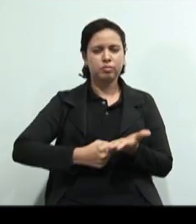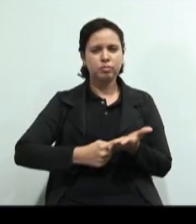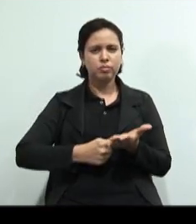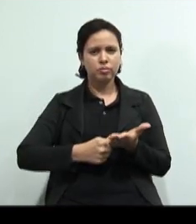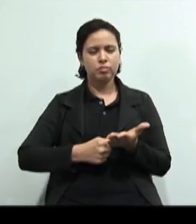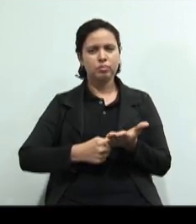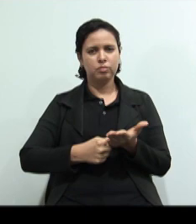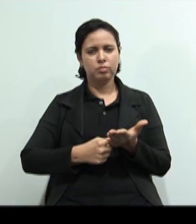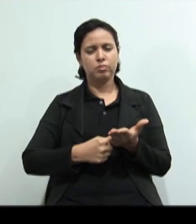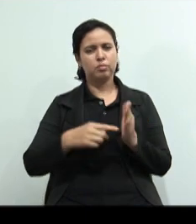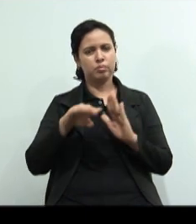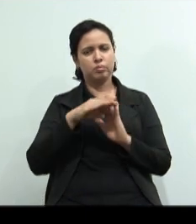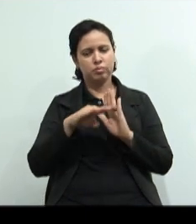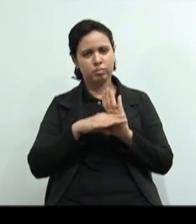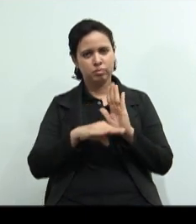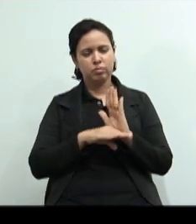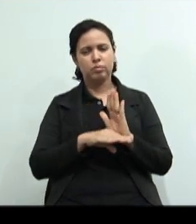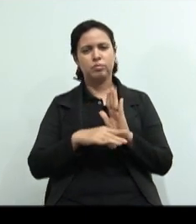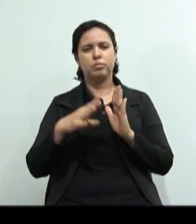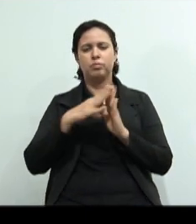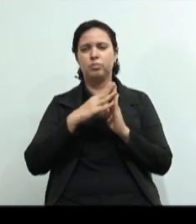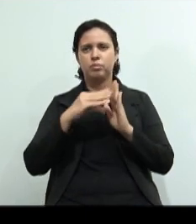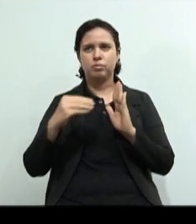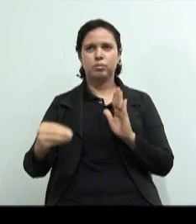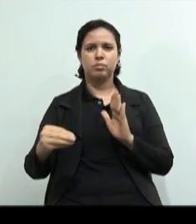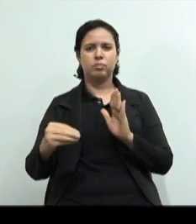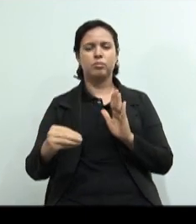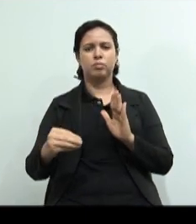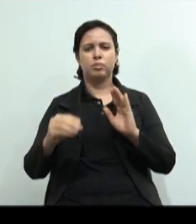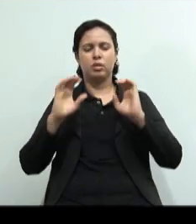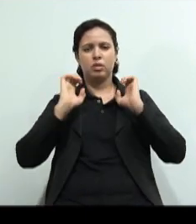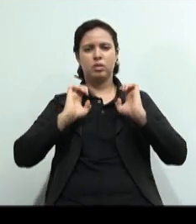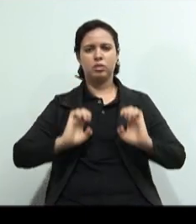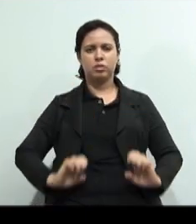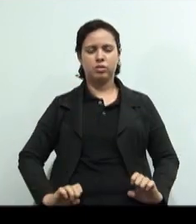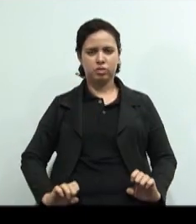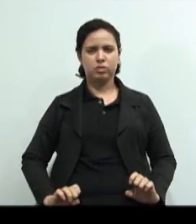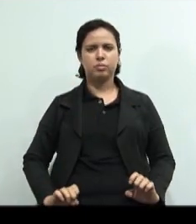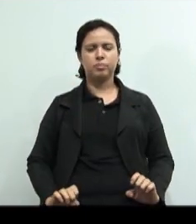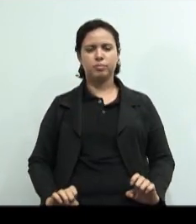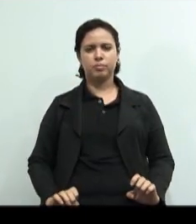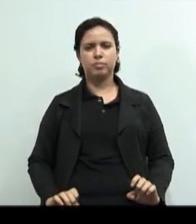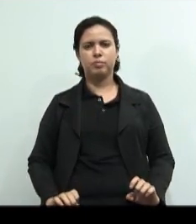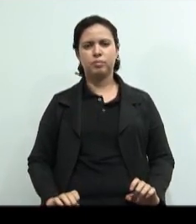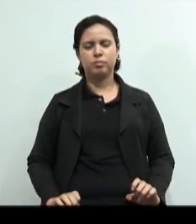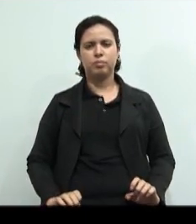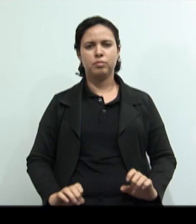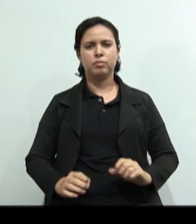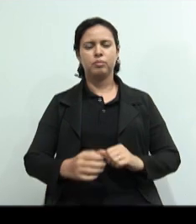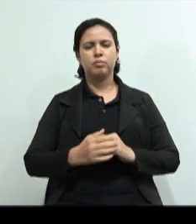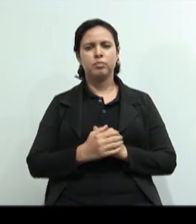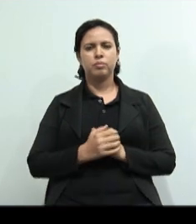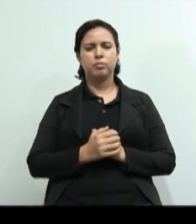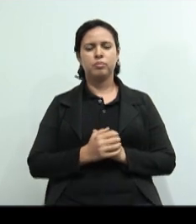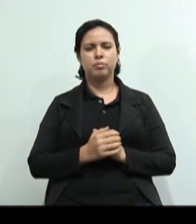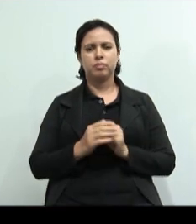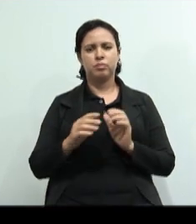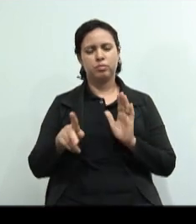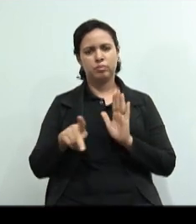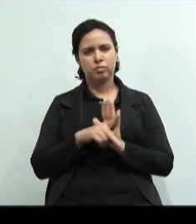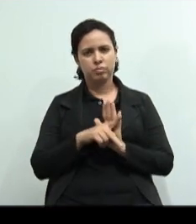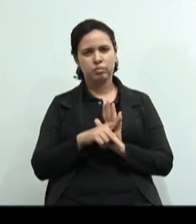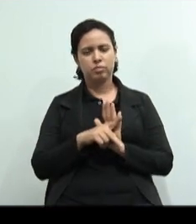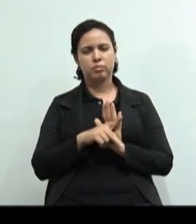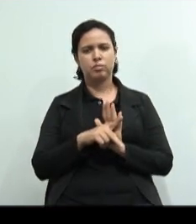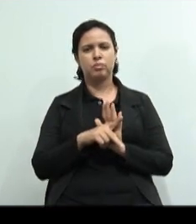com as normas e com os padrões éticos, com a ética, né? Com os padrões éticos,